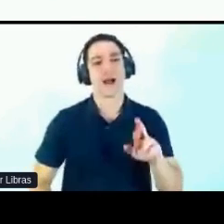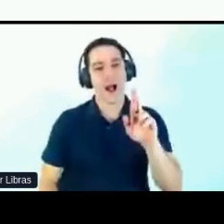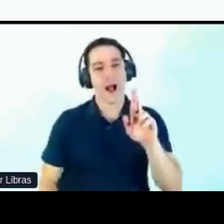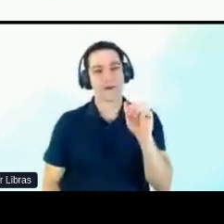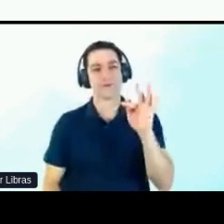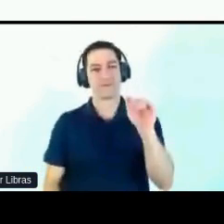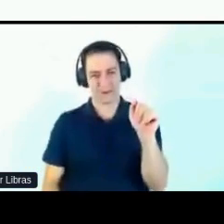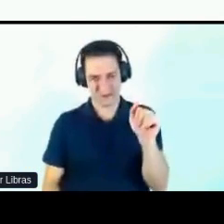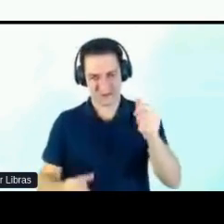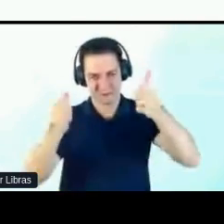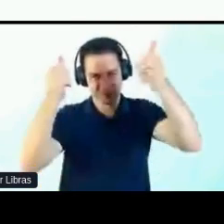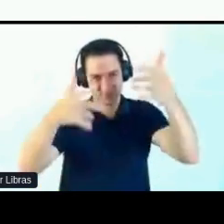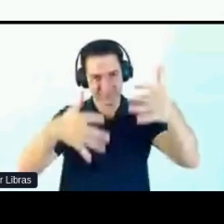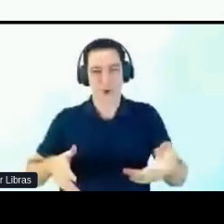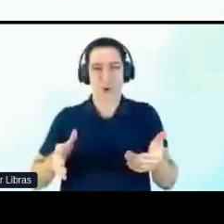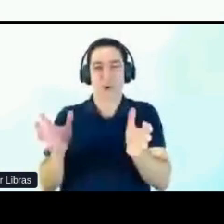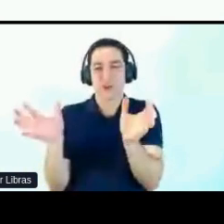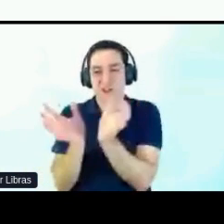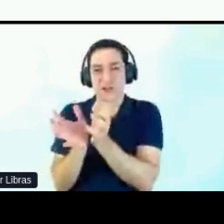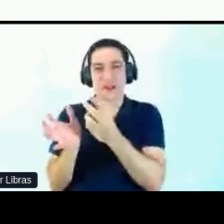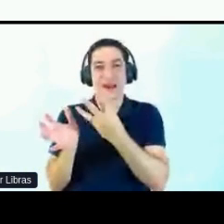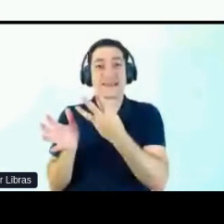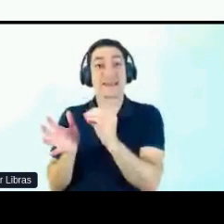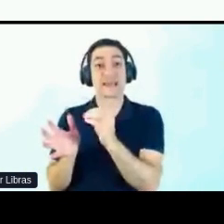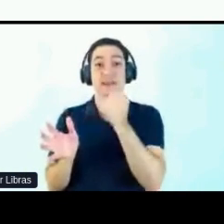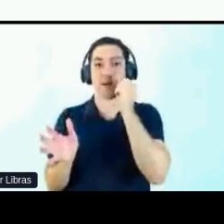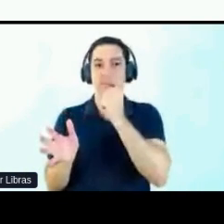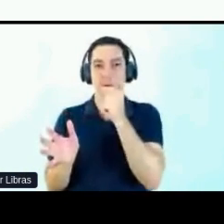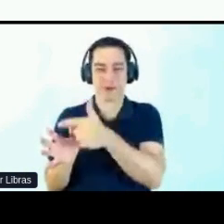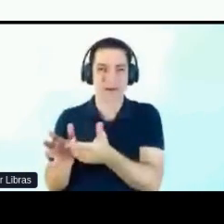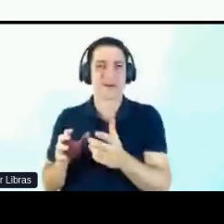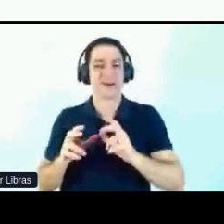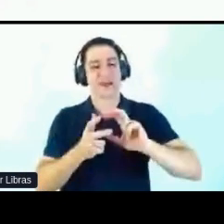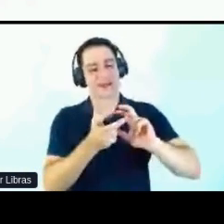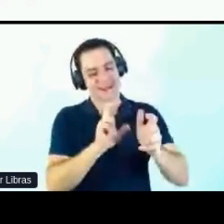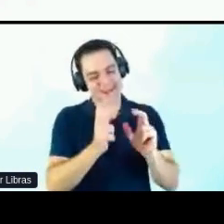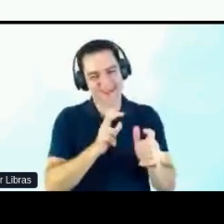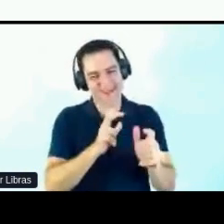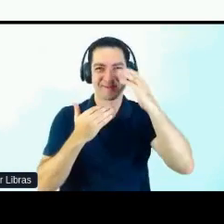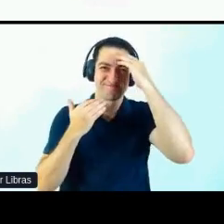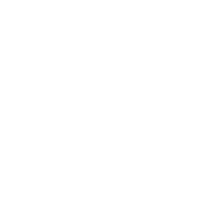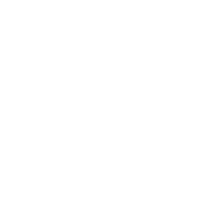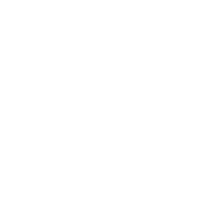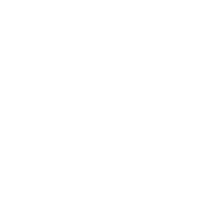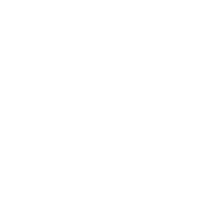uma vez, muito obrigado, TDC, coordenadores maravilhosos. É isso.